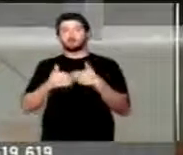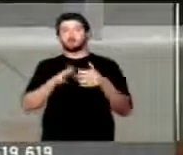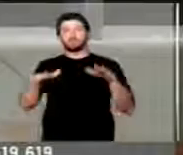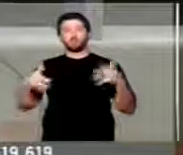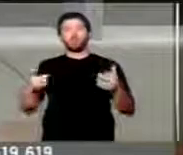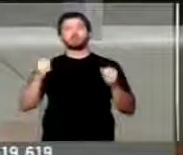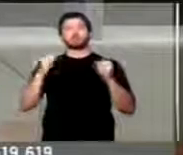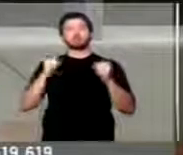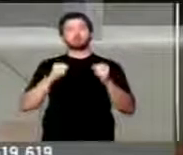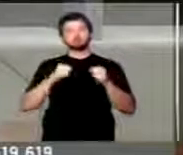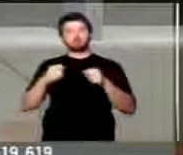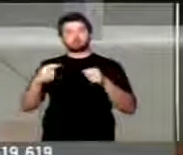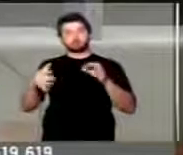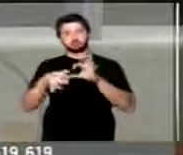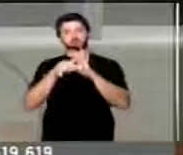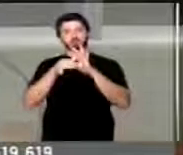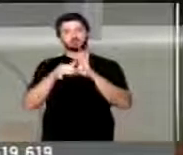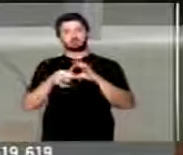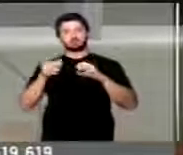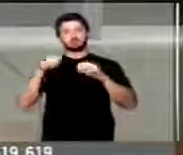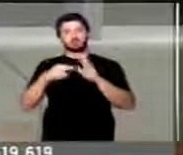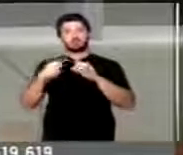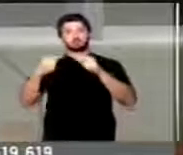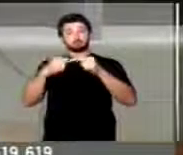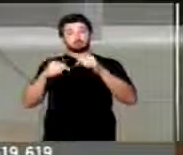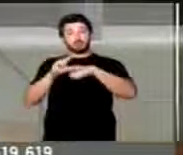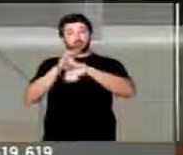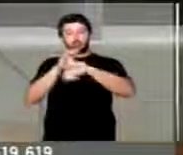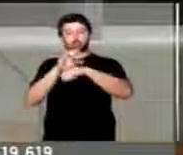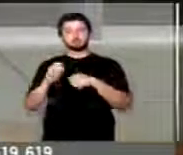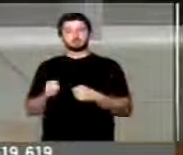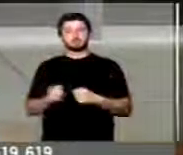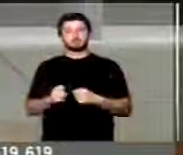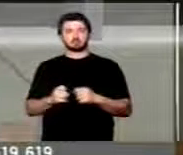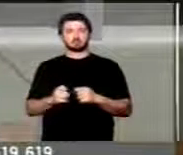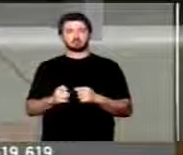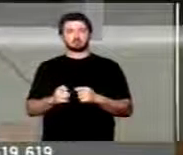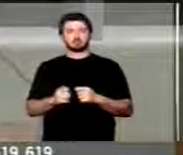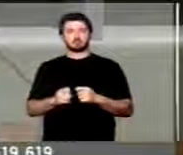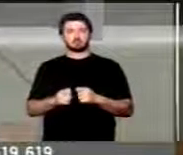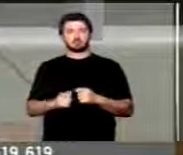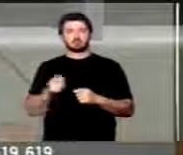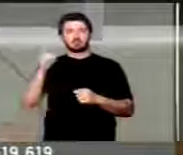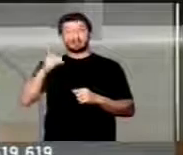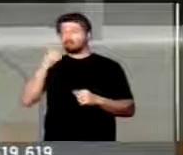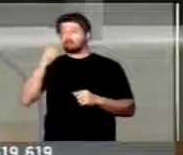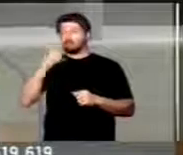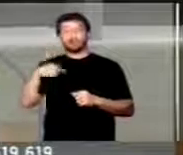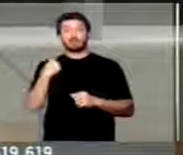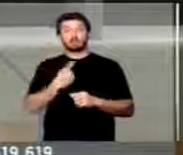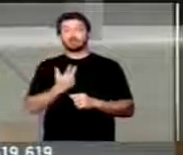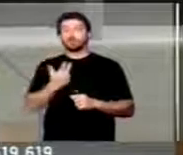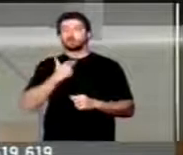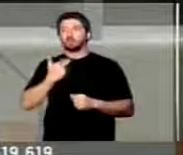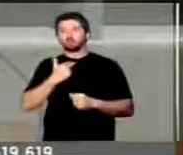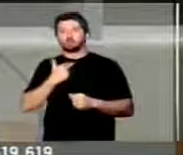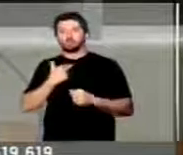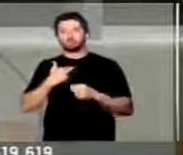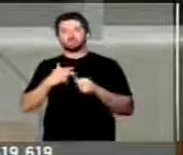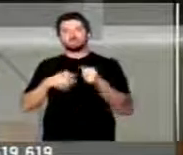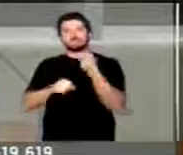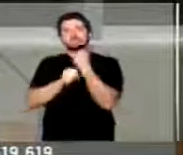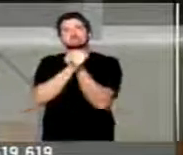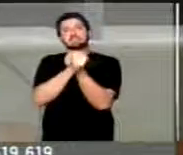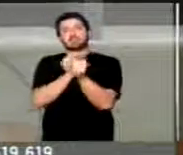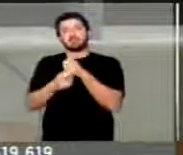estamos falando de cumprir um mecanismo constitucional. Nós estamos falando de dizer que nós não podemos mais ser escravos